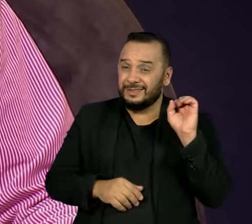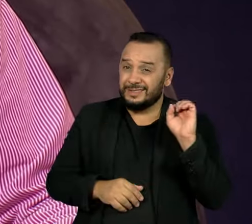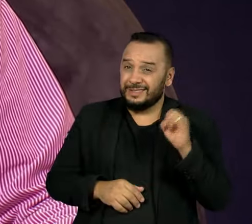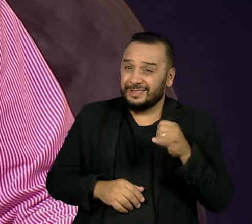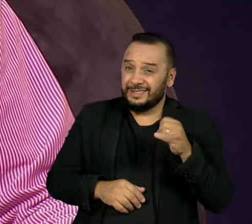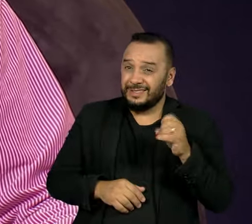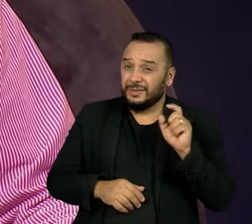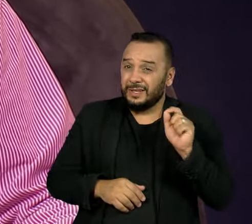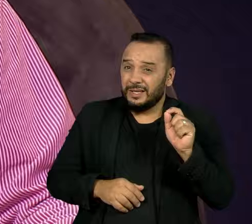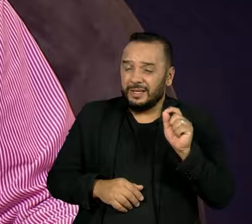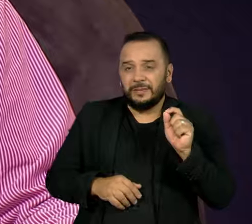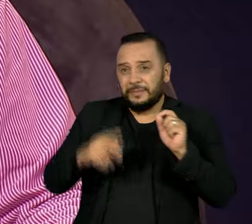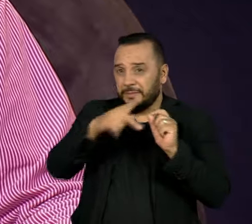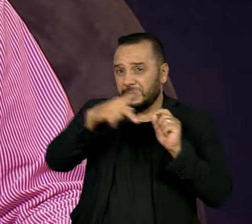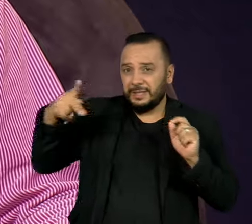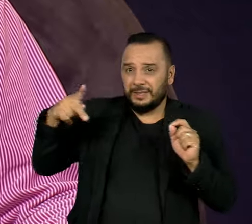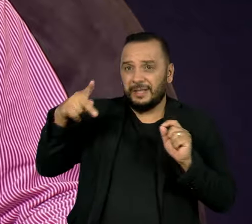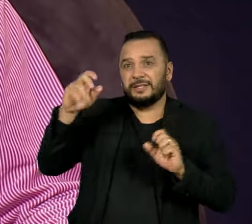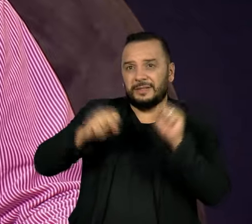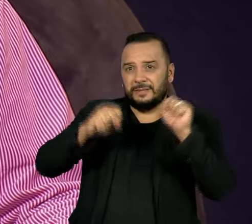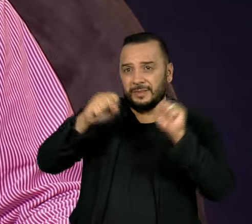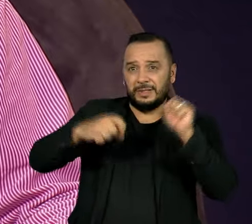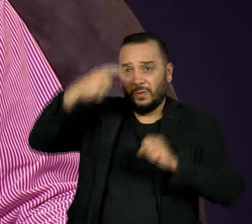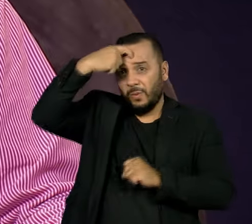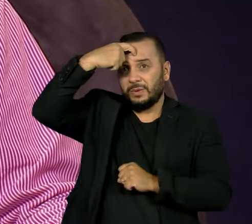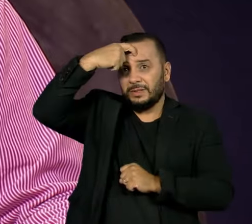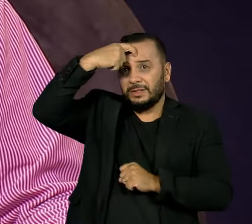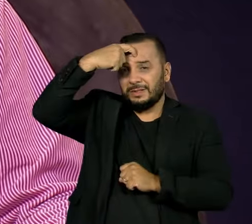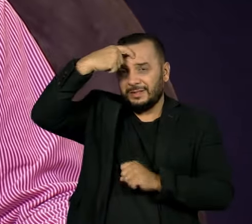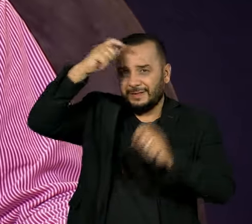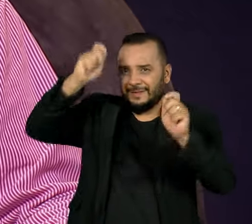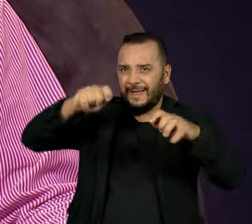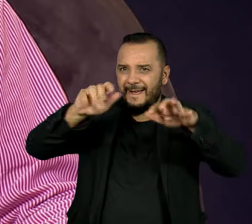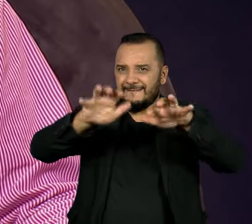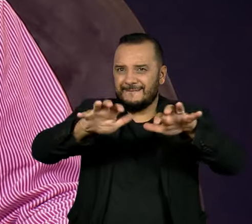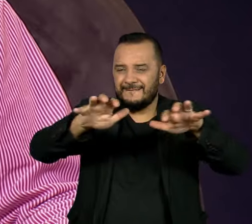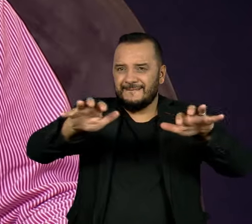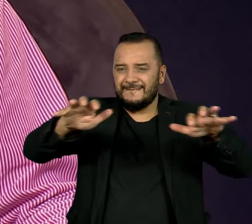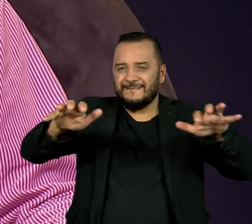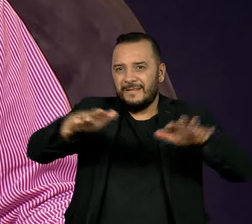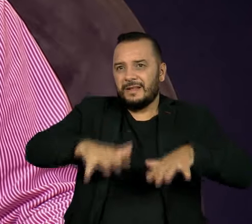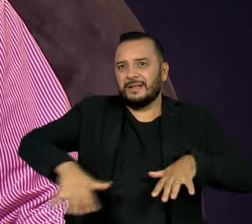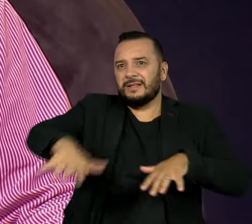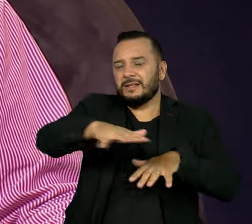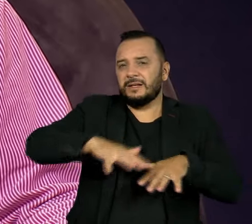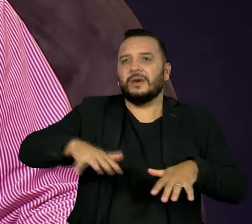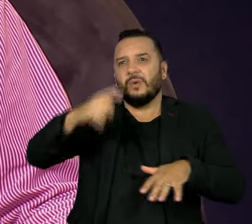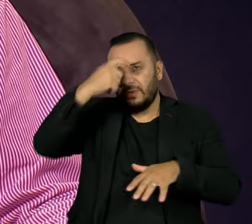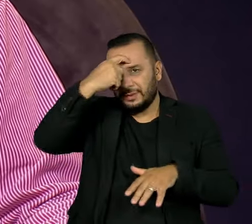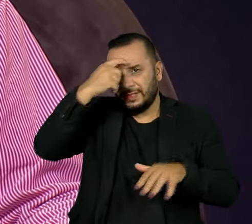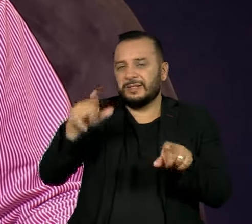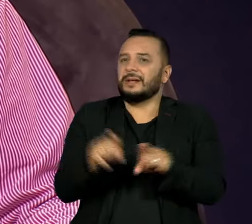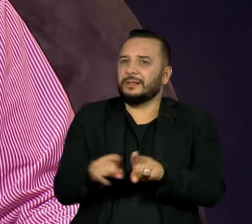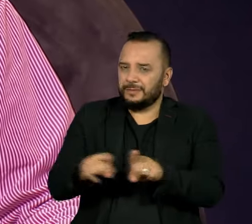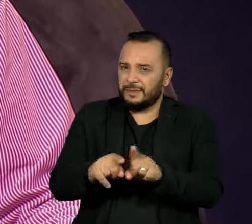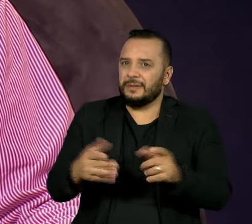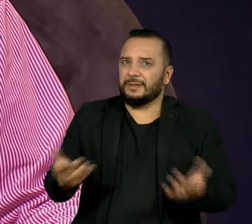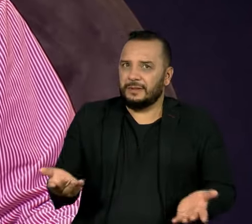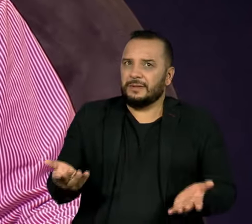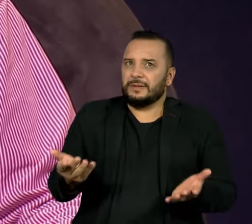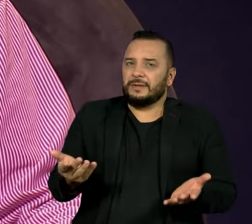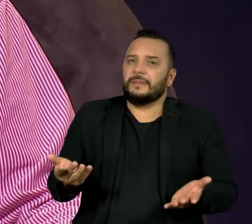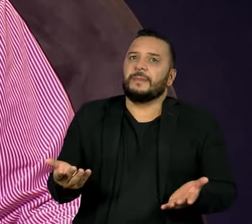estão conscientes, a chance do time dele se conscientizar é ainda maior. Sim. Então,